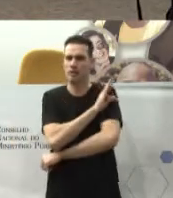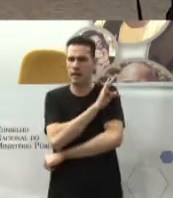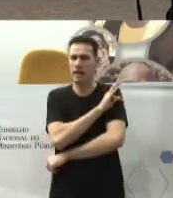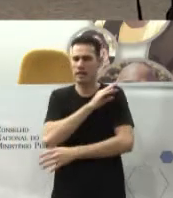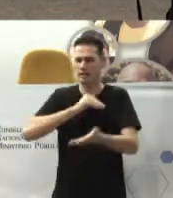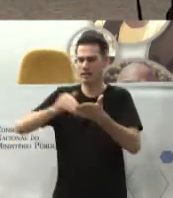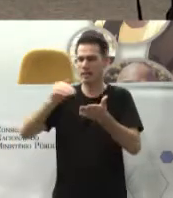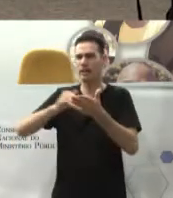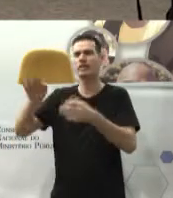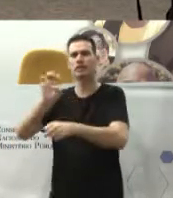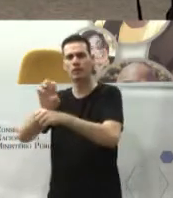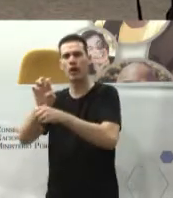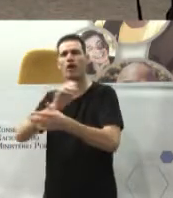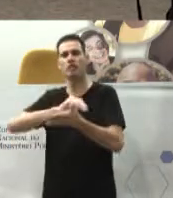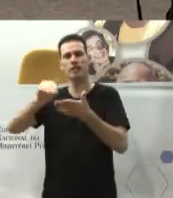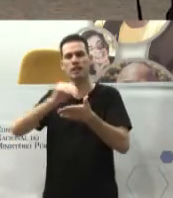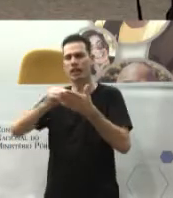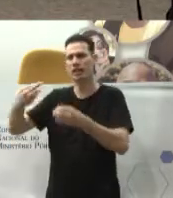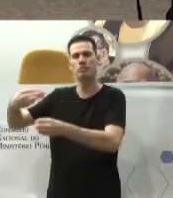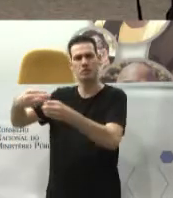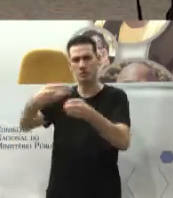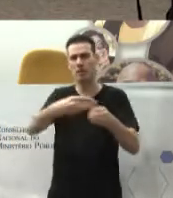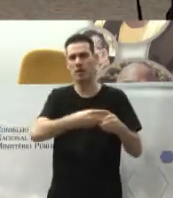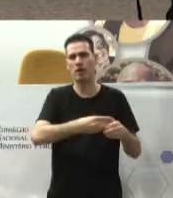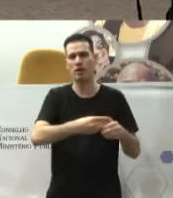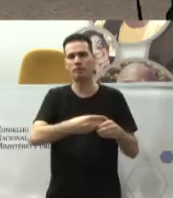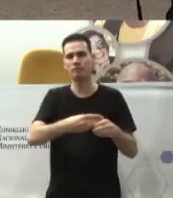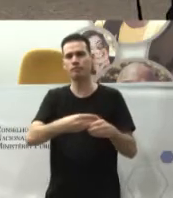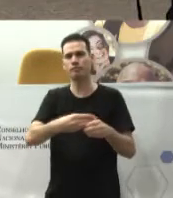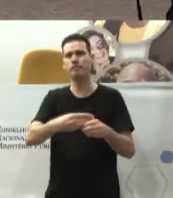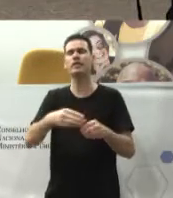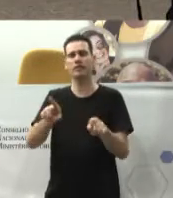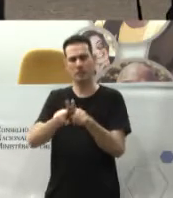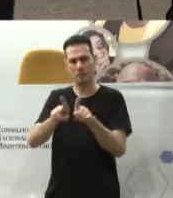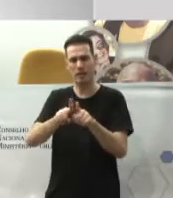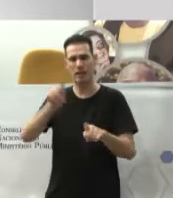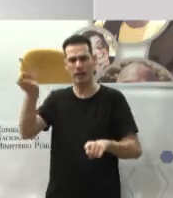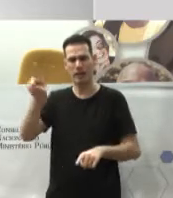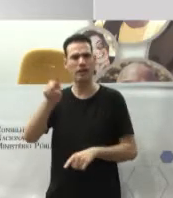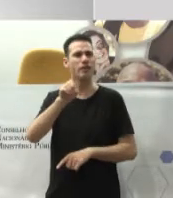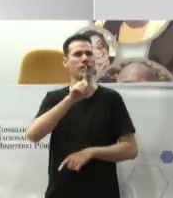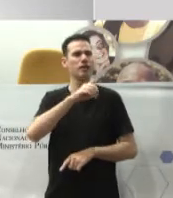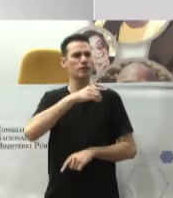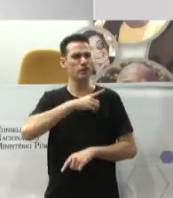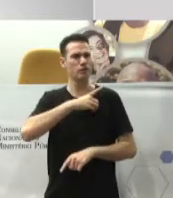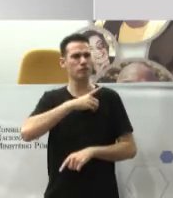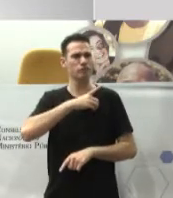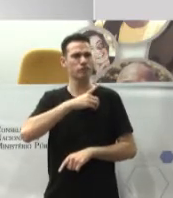Saúde Estadual, a Secretaria de Saúde Municipal e a Defensoria Pública.